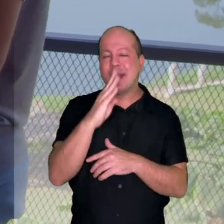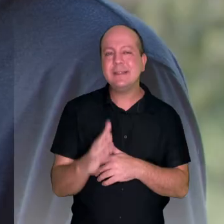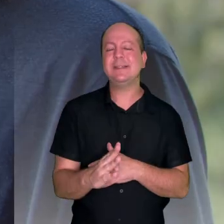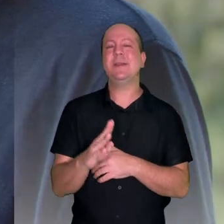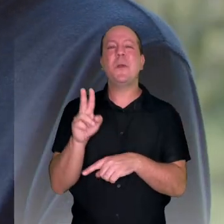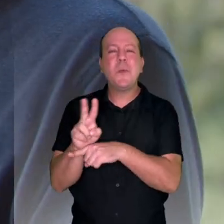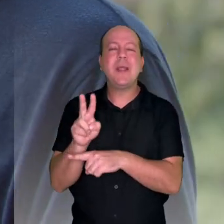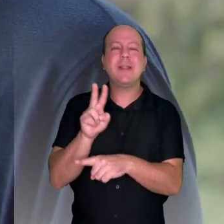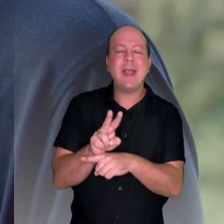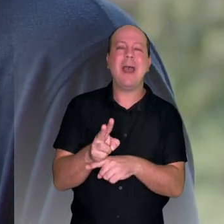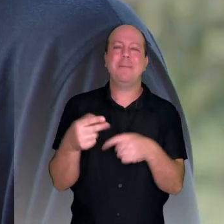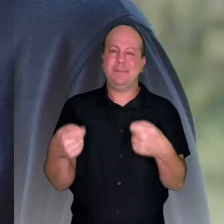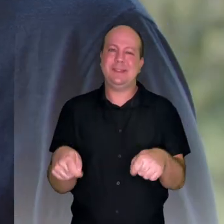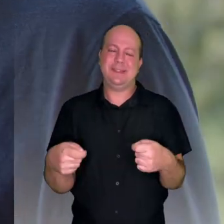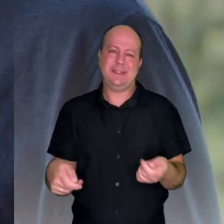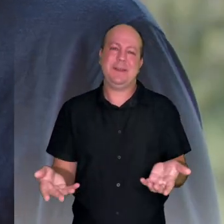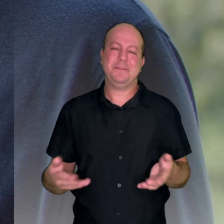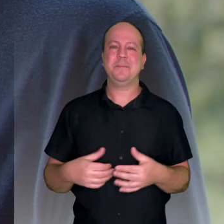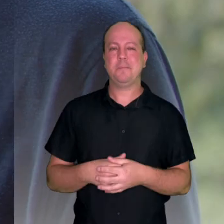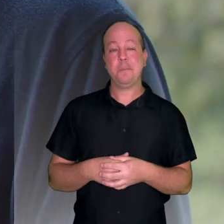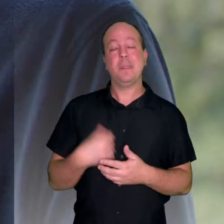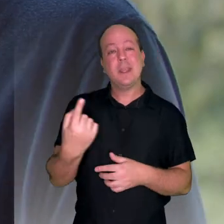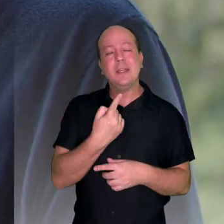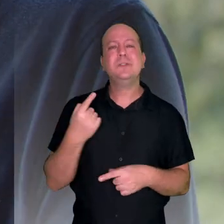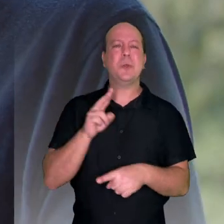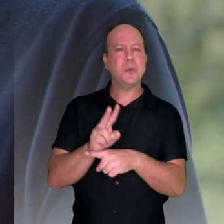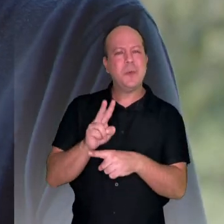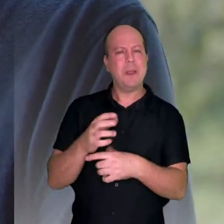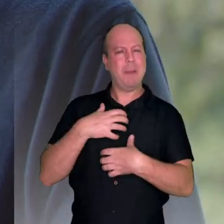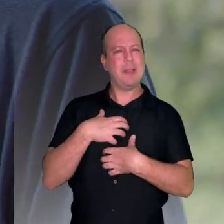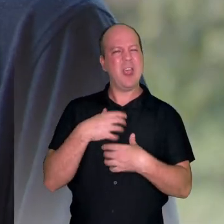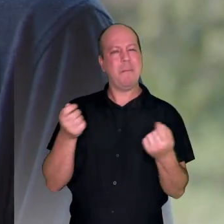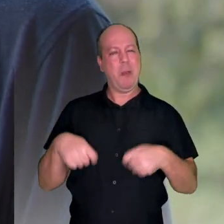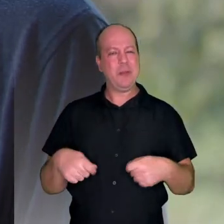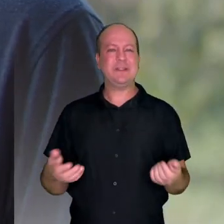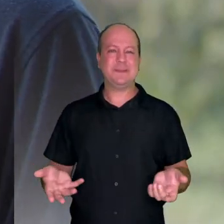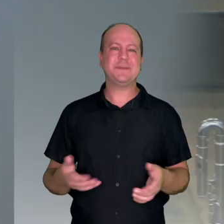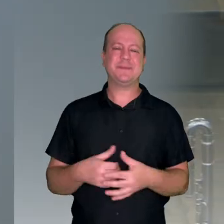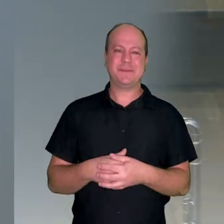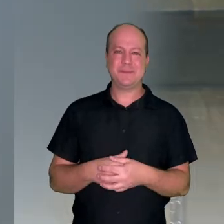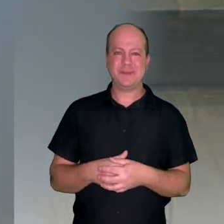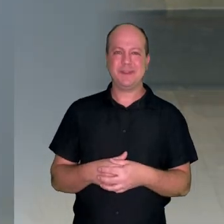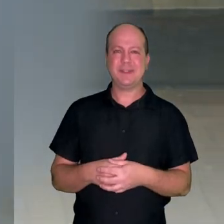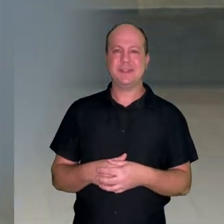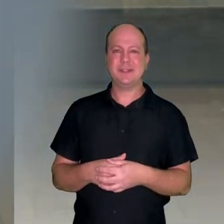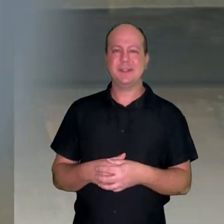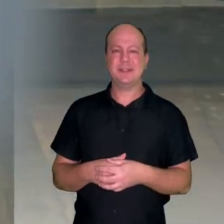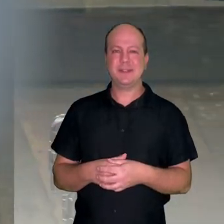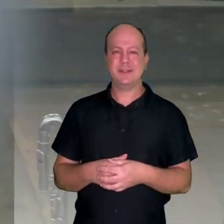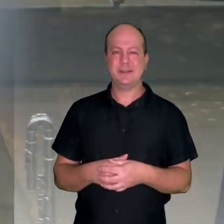Brasil, né? E a gente tem que cuidar e a gente cuida da maneira que a gente pode.